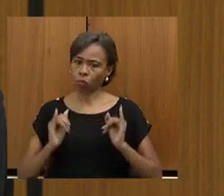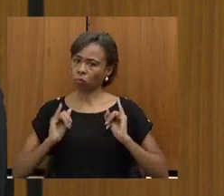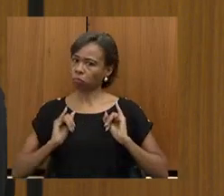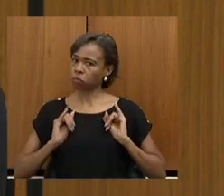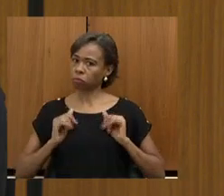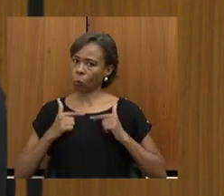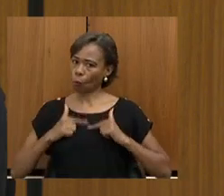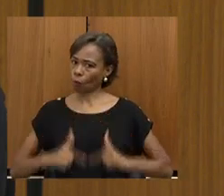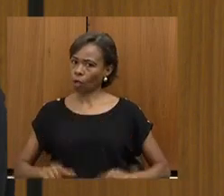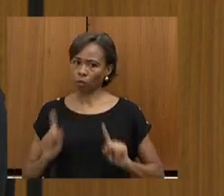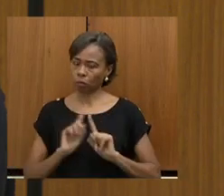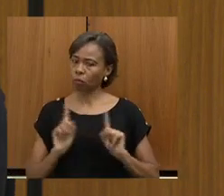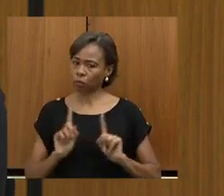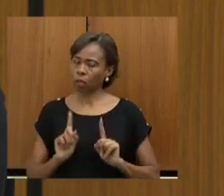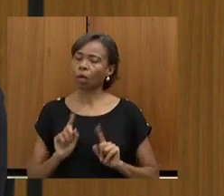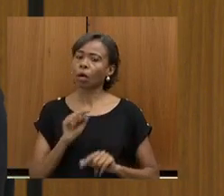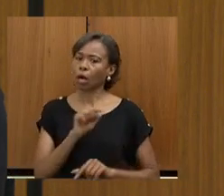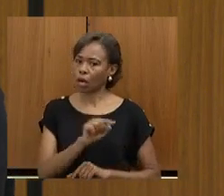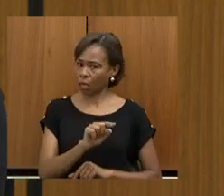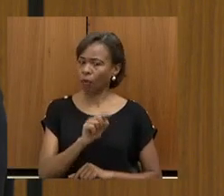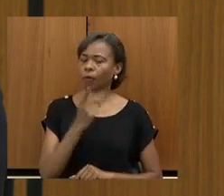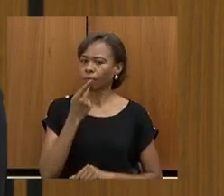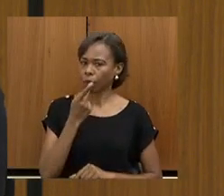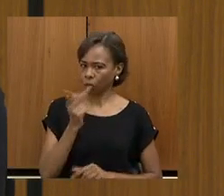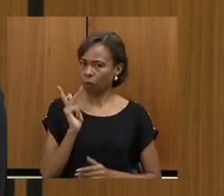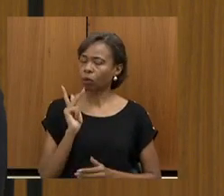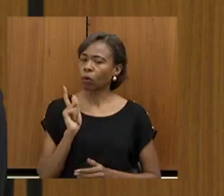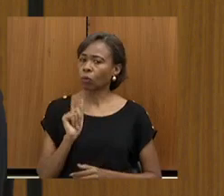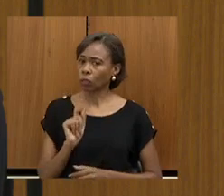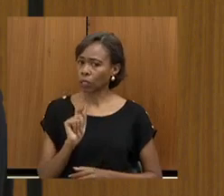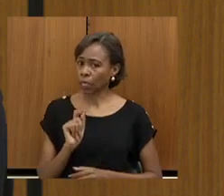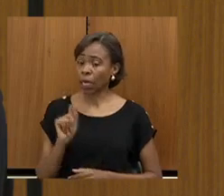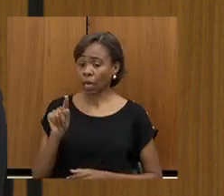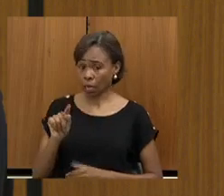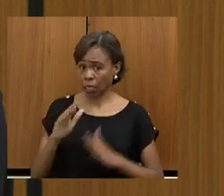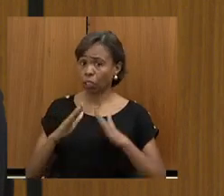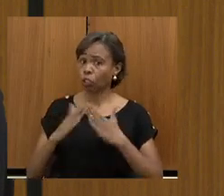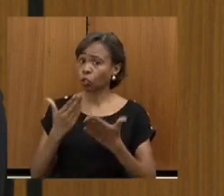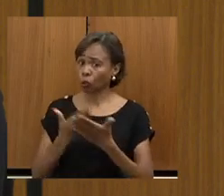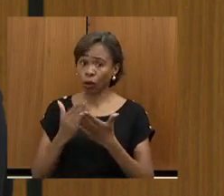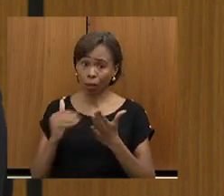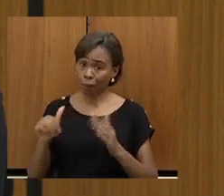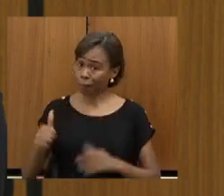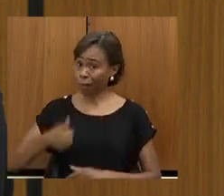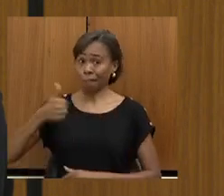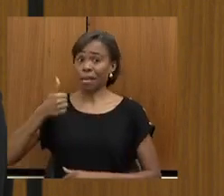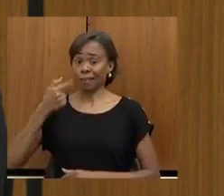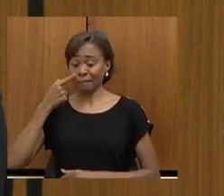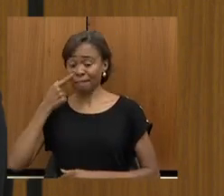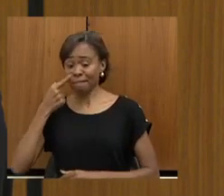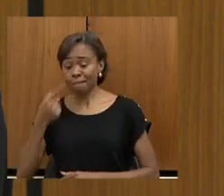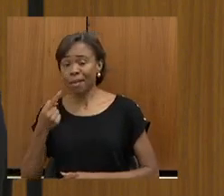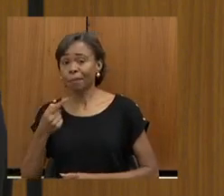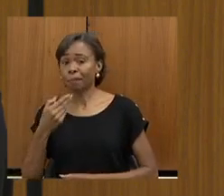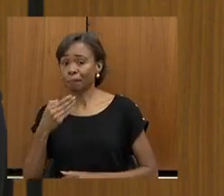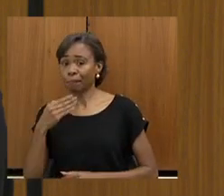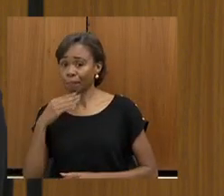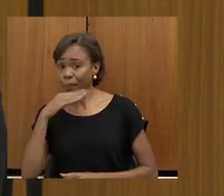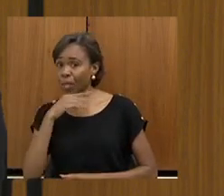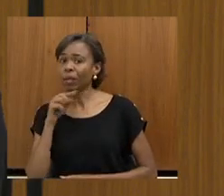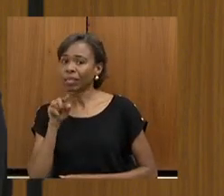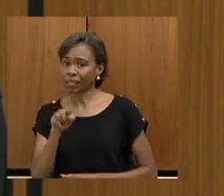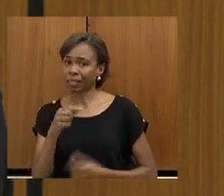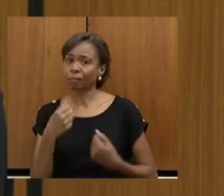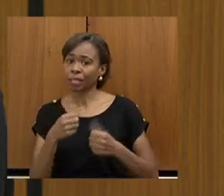tanto que, como a própria senhora Diva disse, foi a escola a primeira a identificar a necessidade de um acompanhamento,